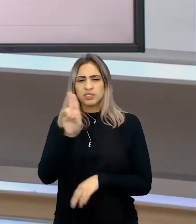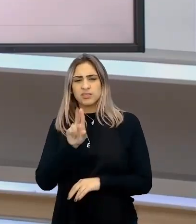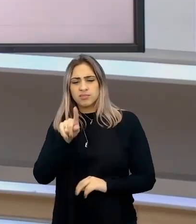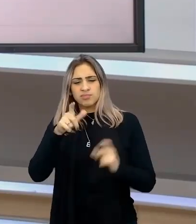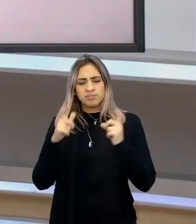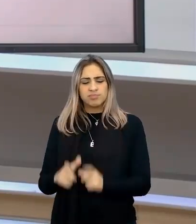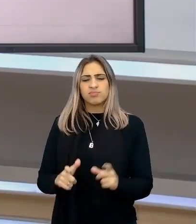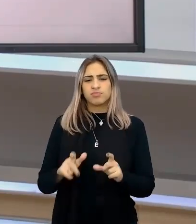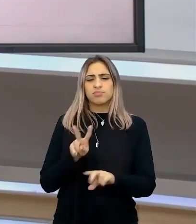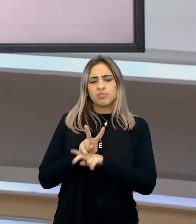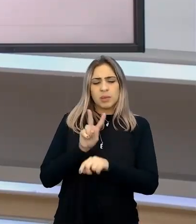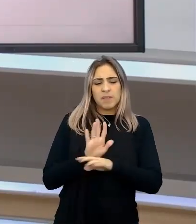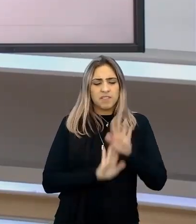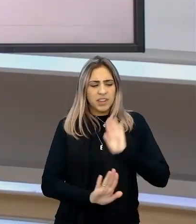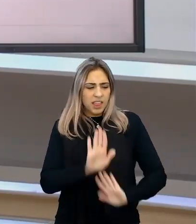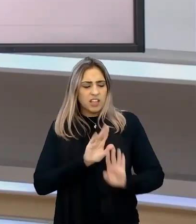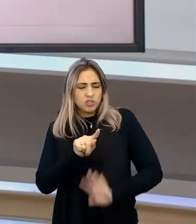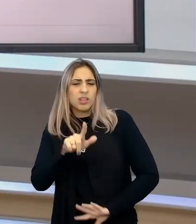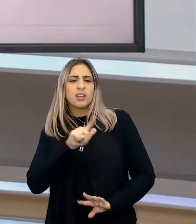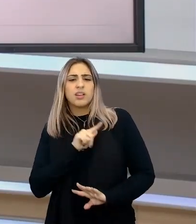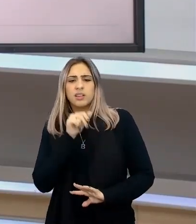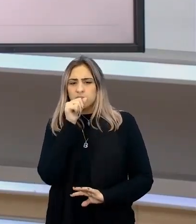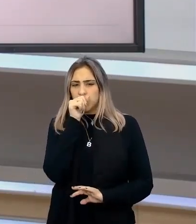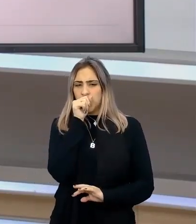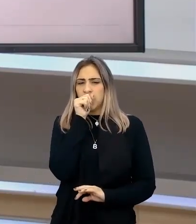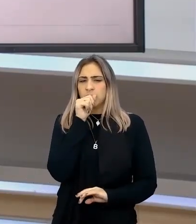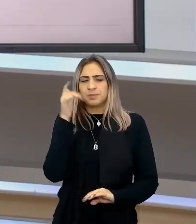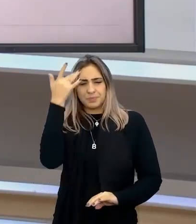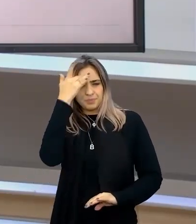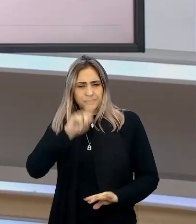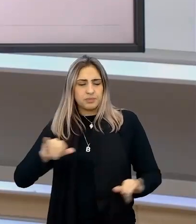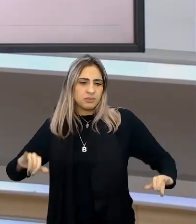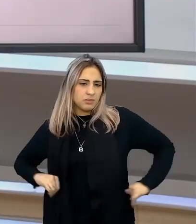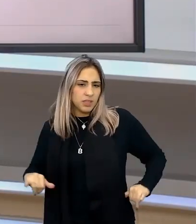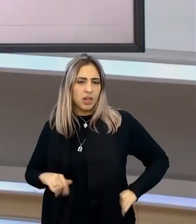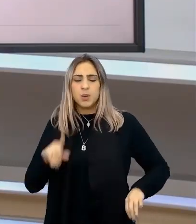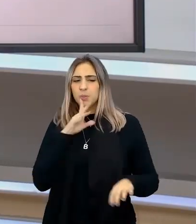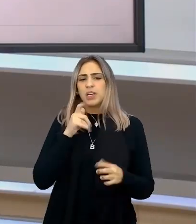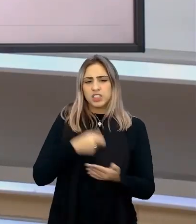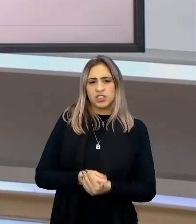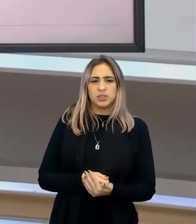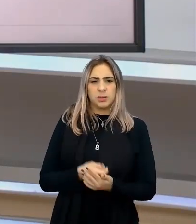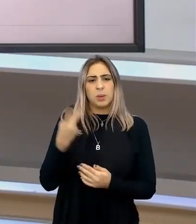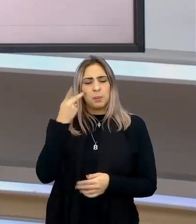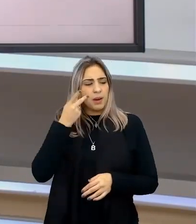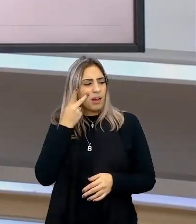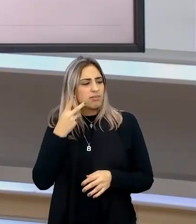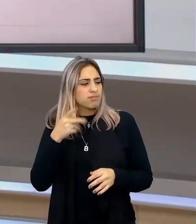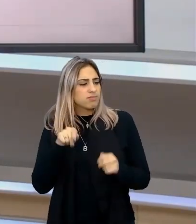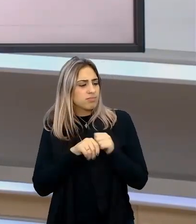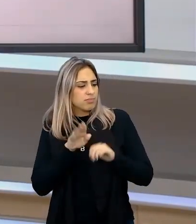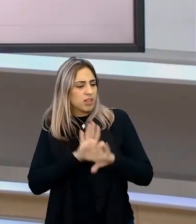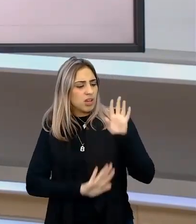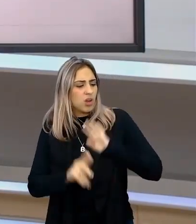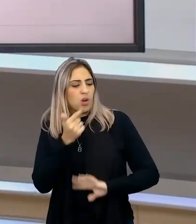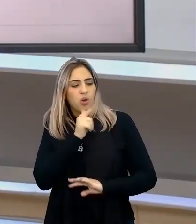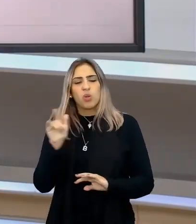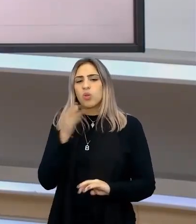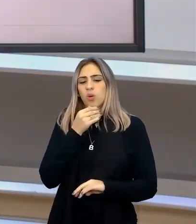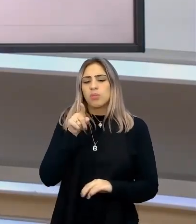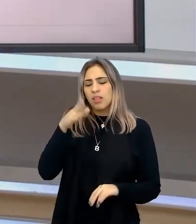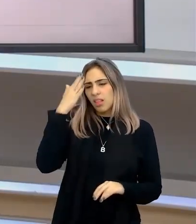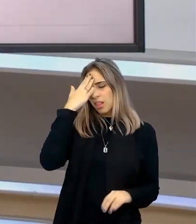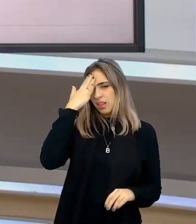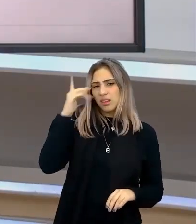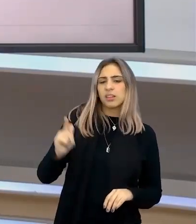de privilégio que ele tem por não sofrer o machismo para colocar para outros homens quando ele